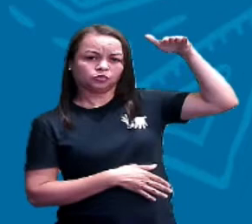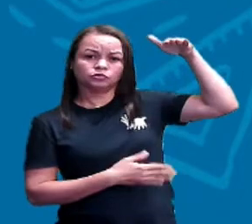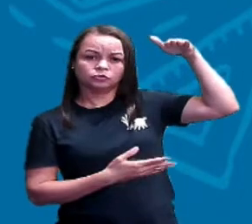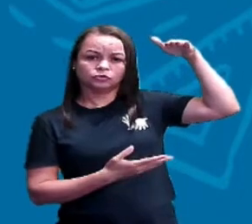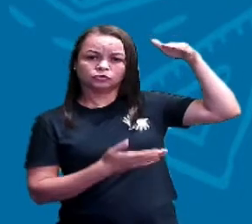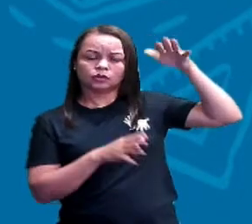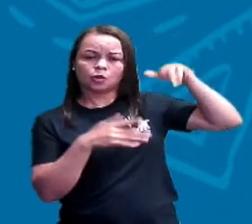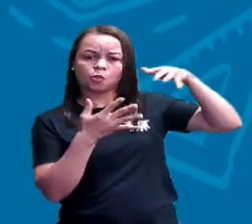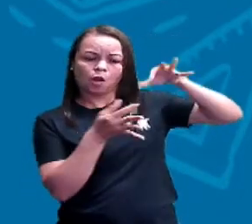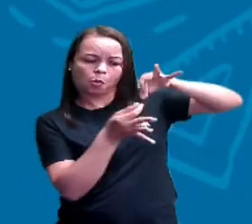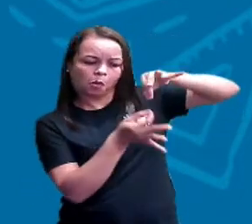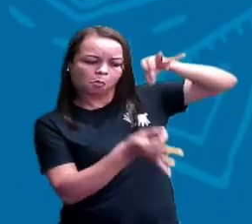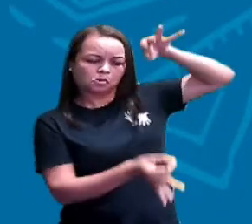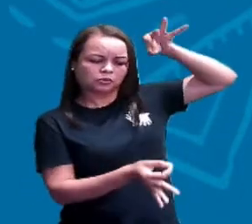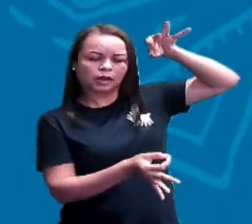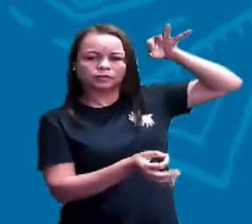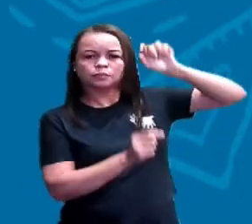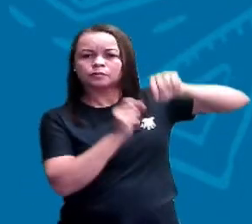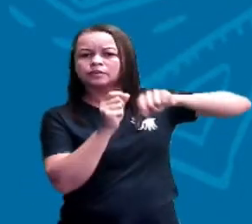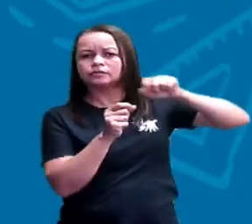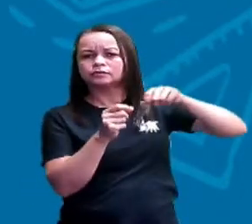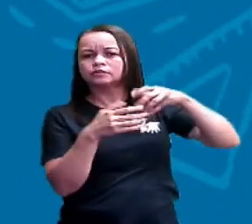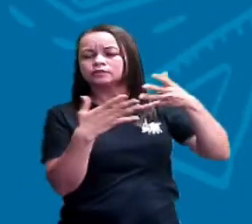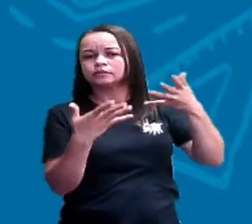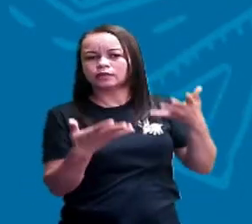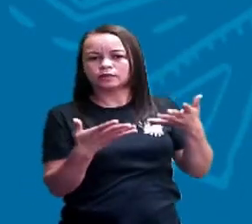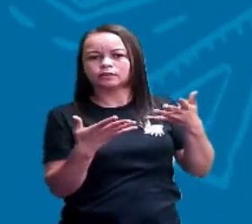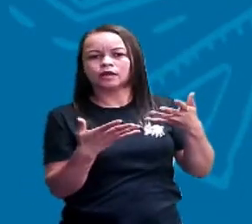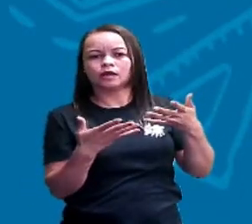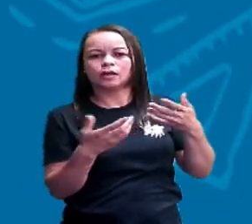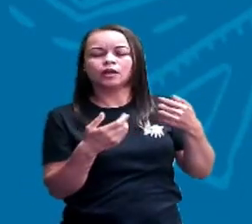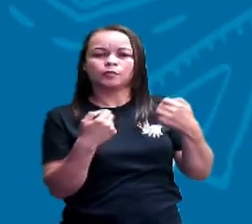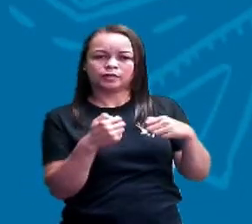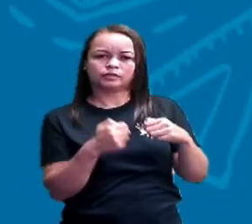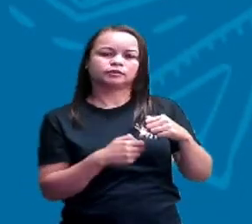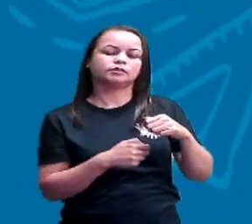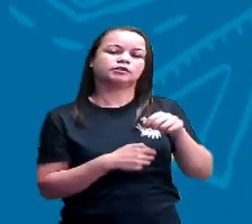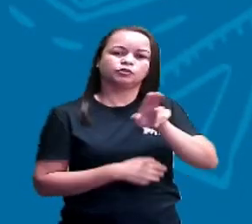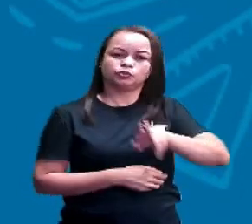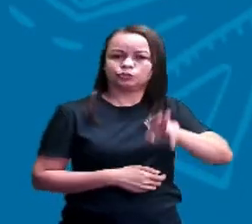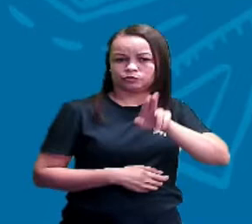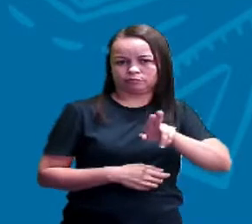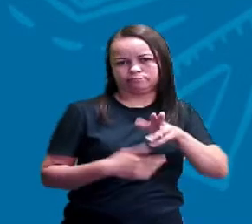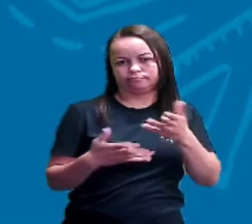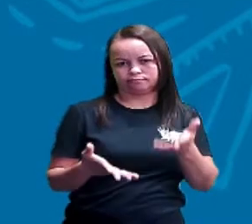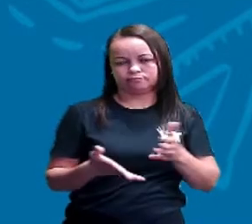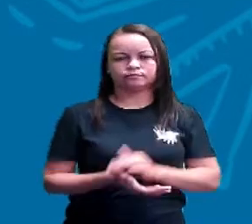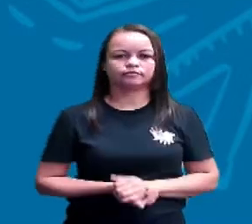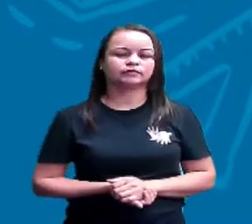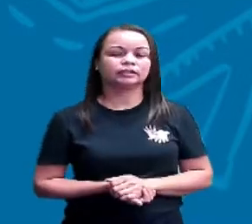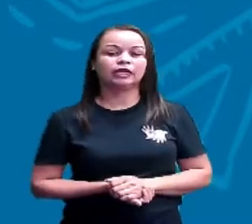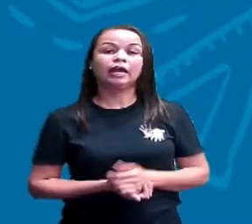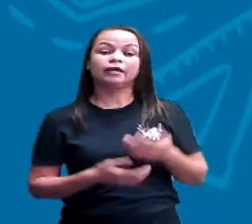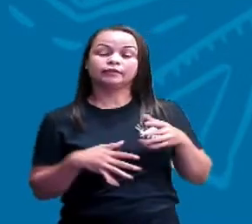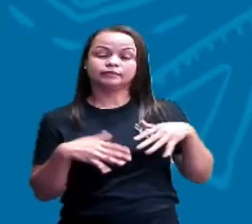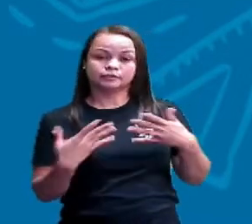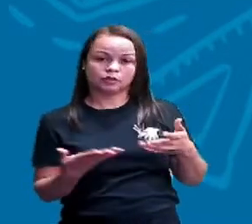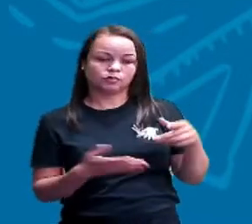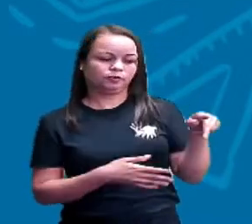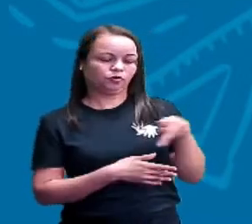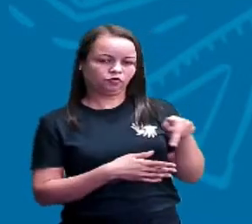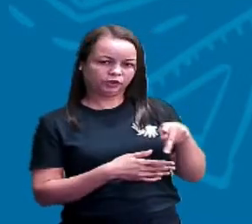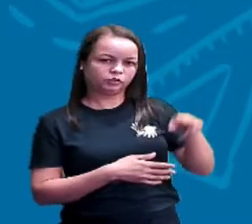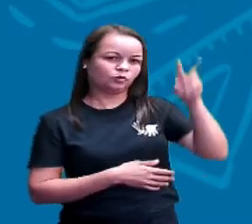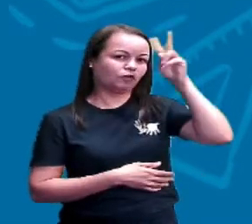unidade padronizada de medida eu tenho que usar? E aí, ó, tia Cris vai relembrar